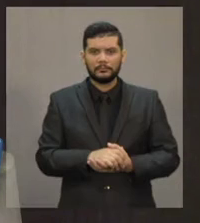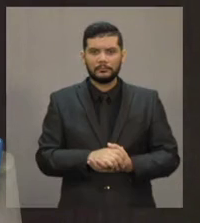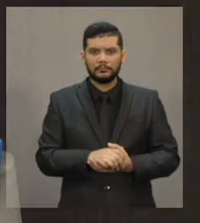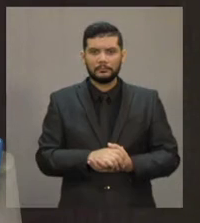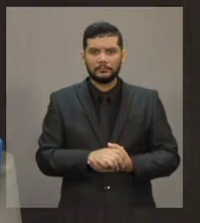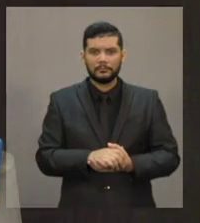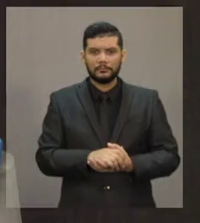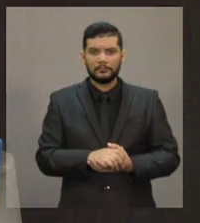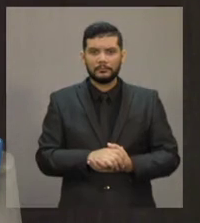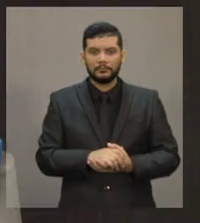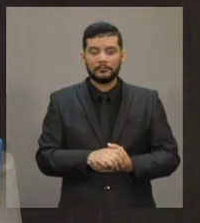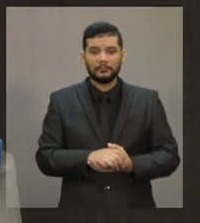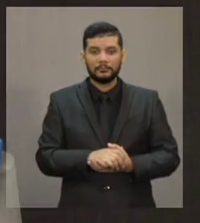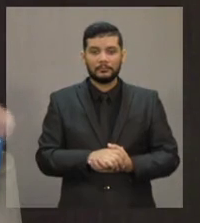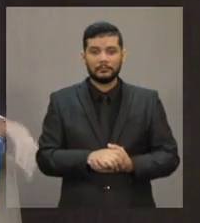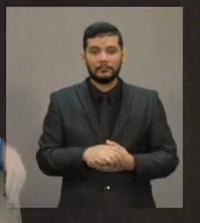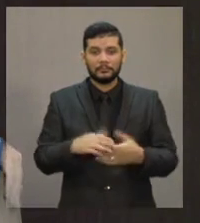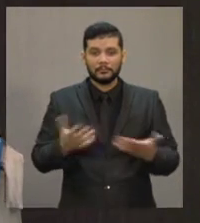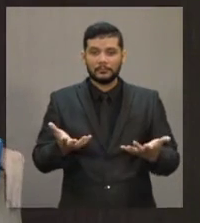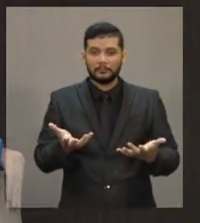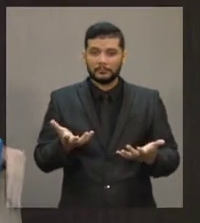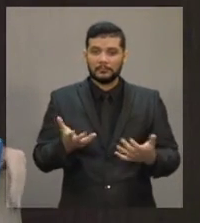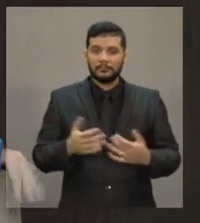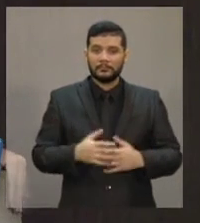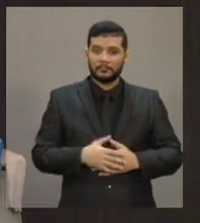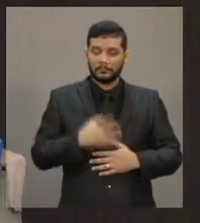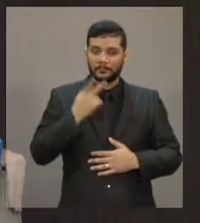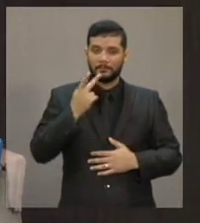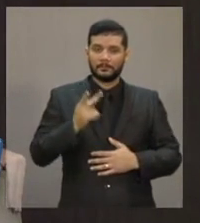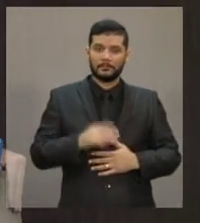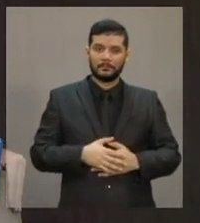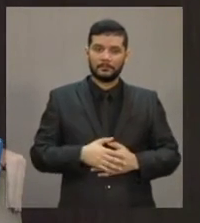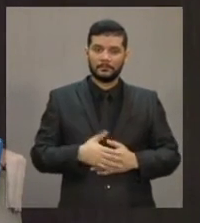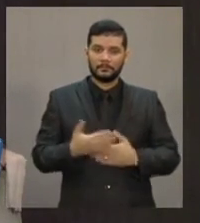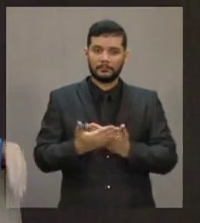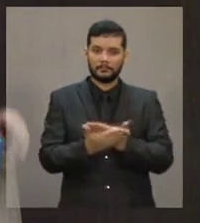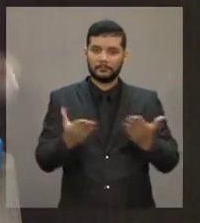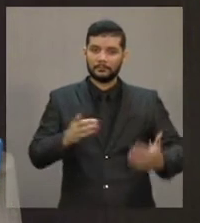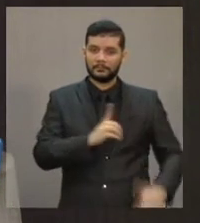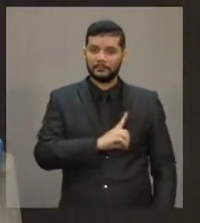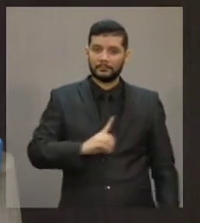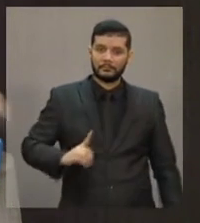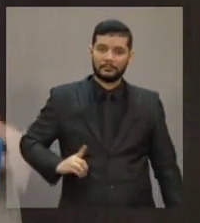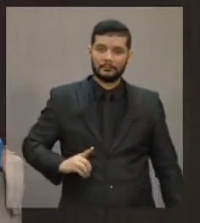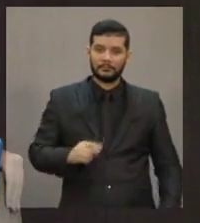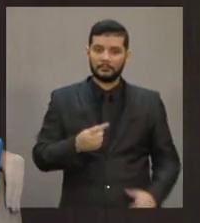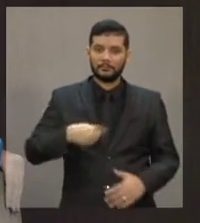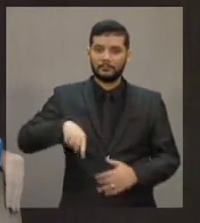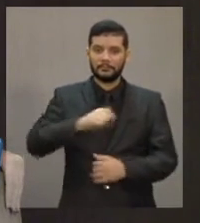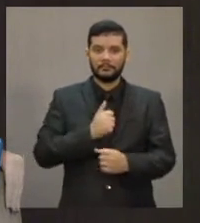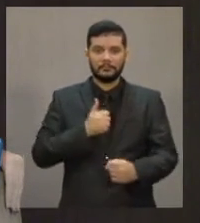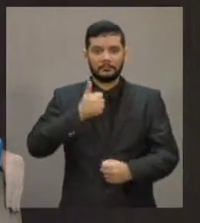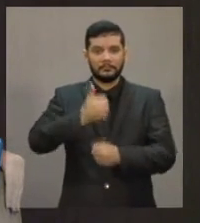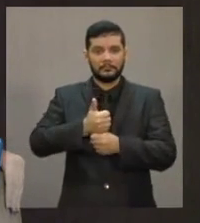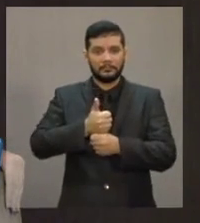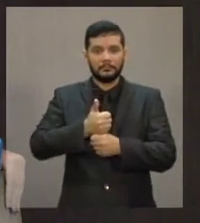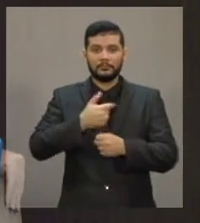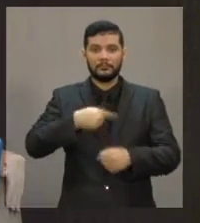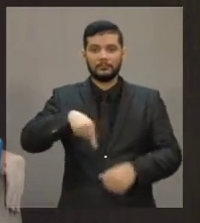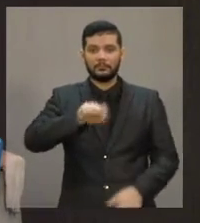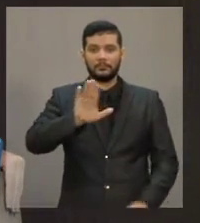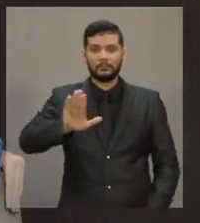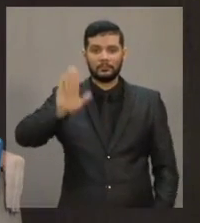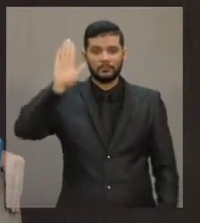Oi? Bom, eu queria dizer que aos deputados e deputadas, quando nós tomamos posse aqui, nós